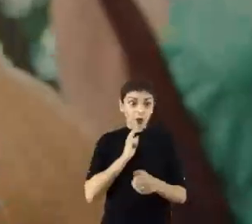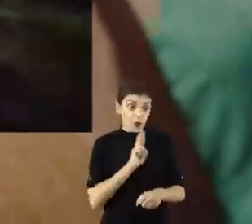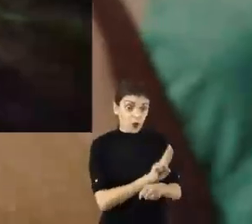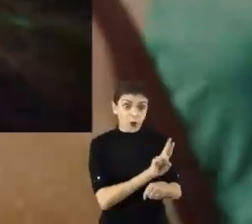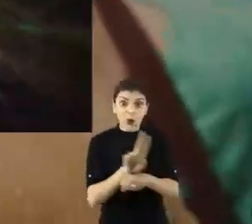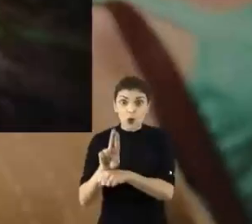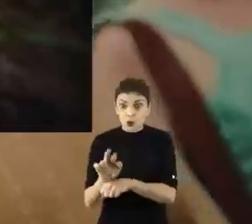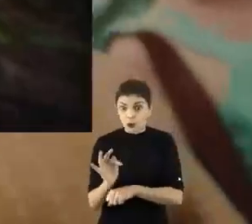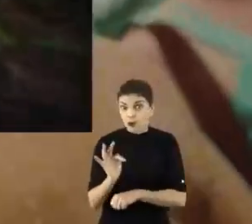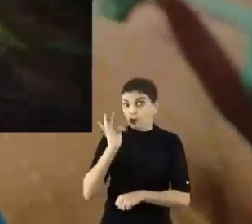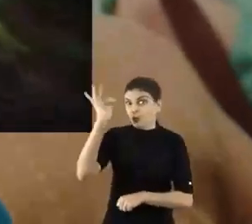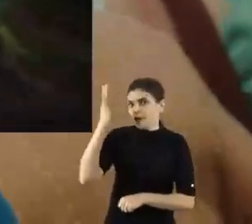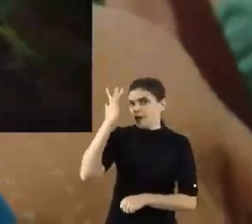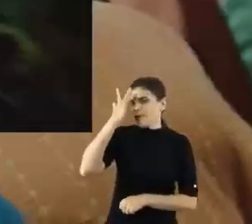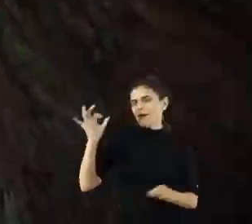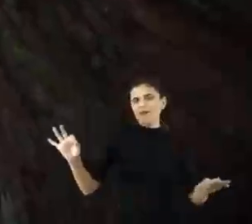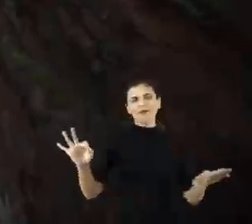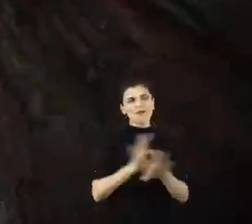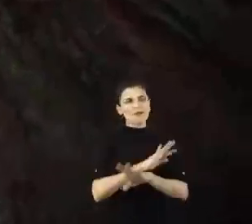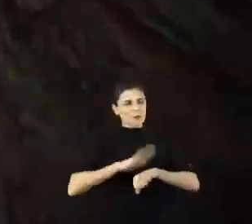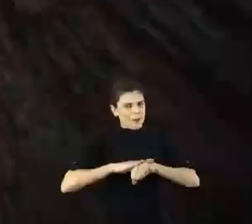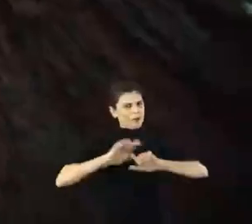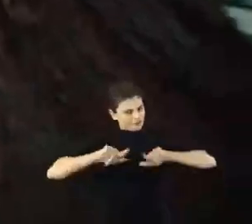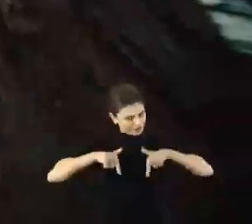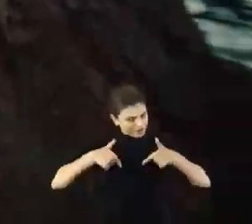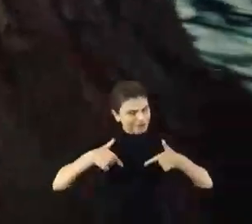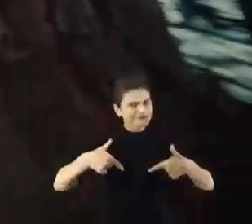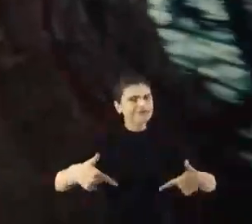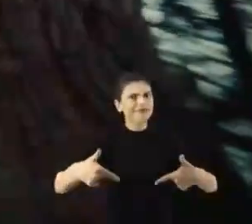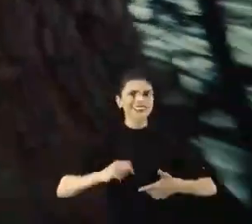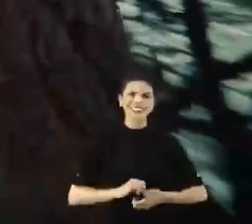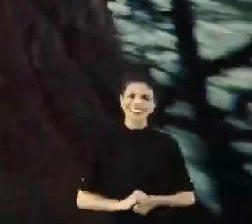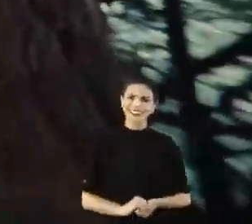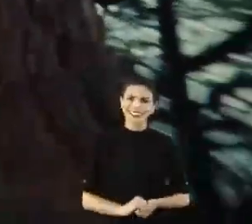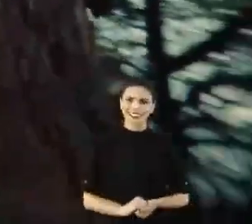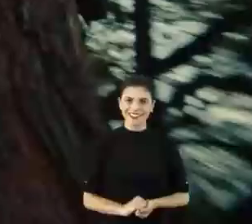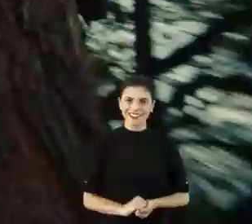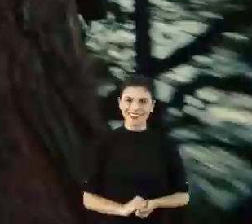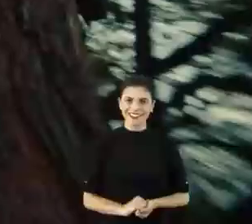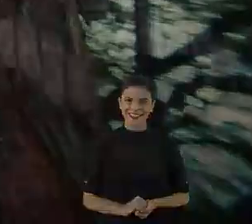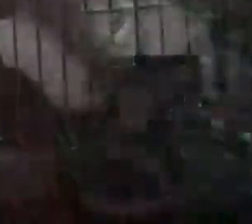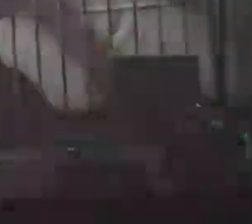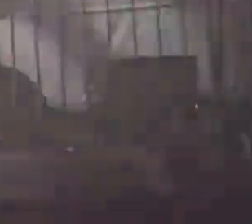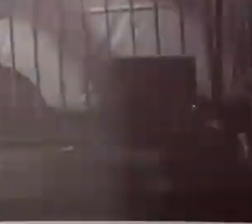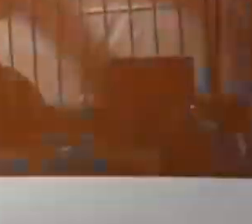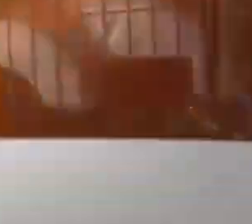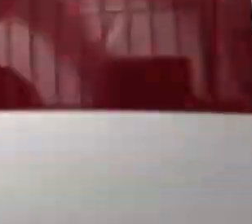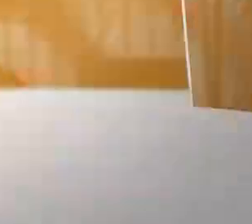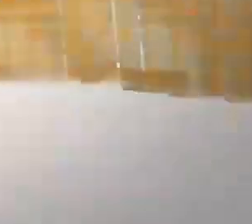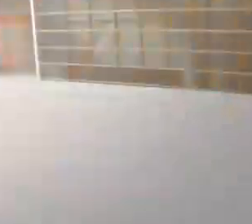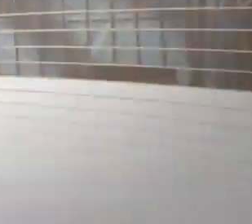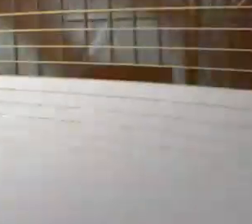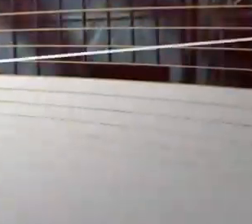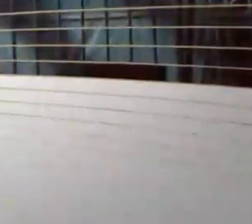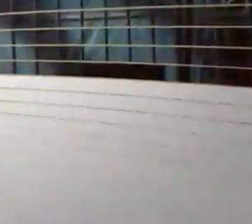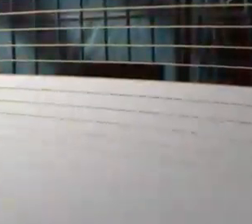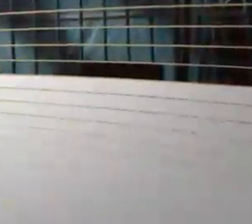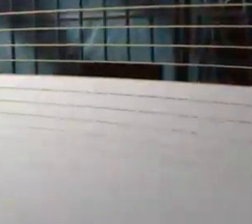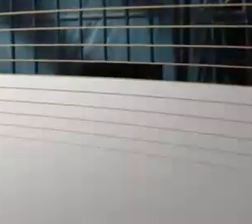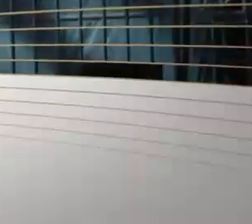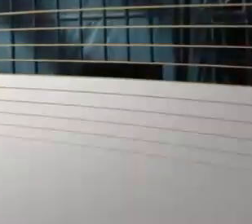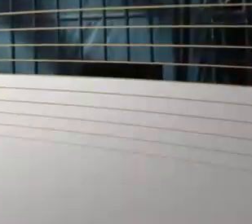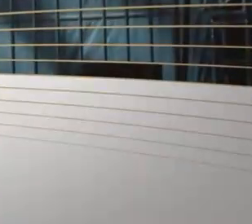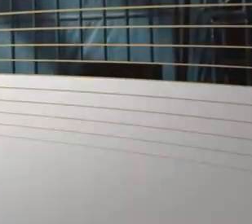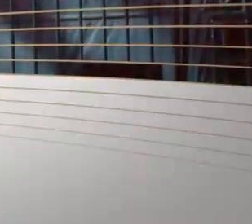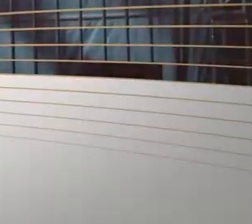canto inferior direito do vídeo está a intérprete de Libras, que traduz simultaneamente tudo que é falado. Em seguida, inicia-se o vídeo institucional